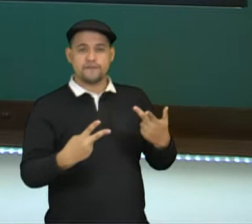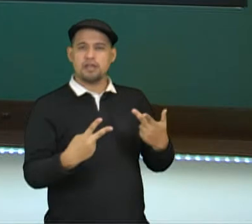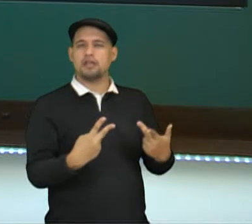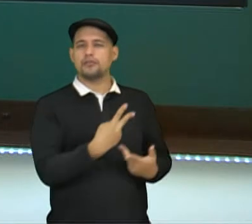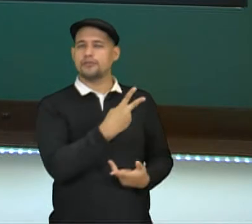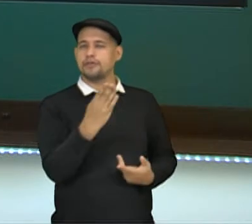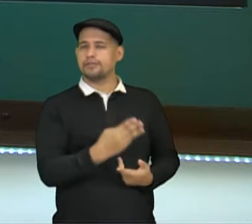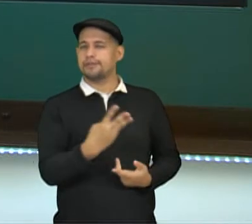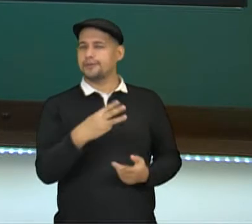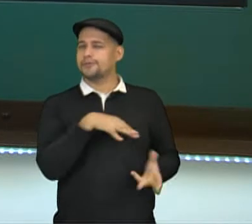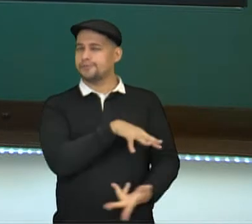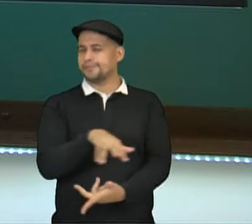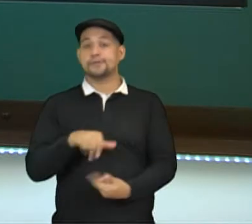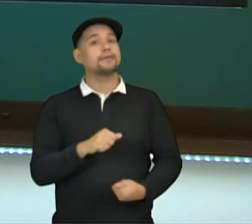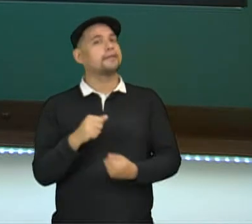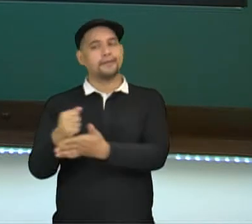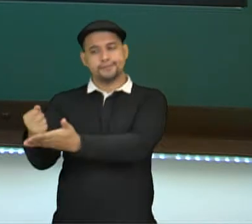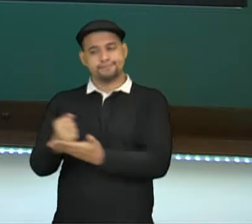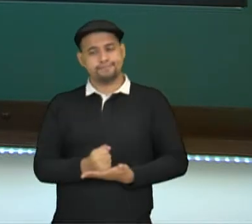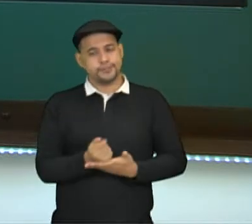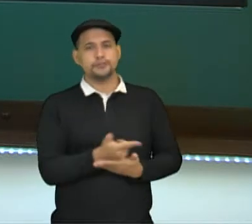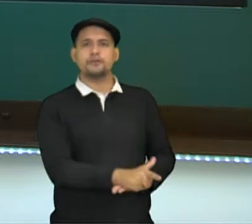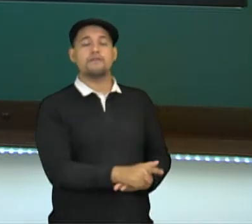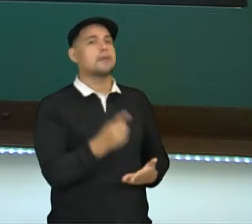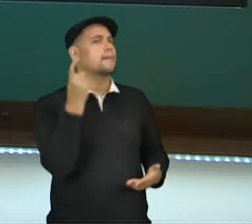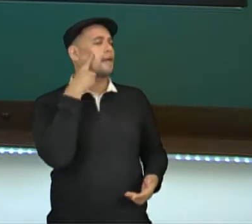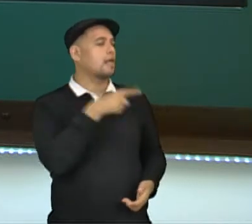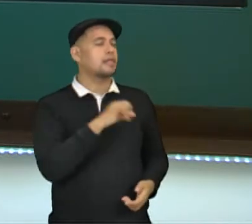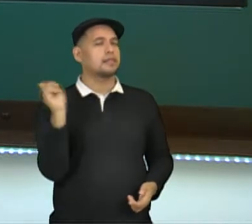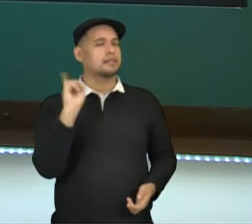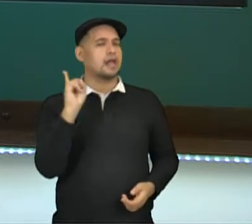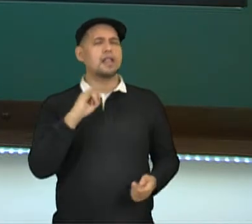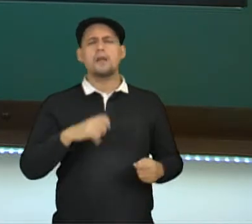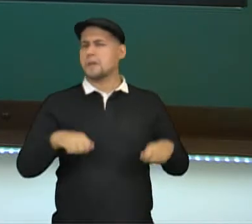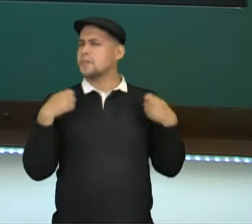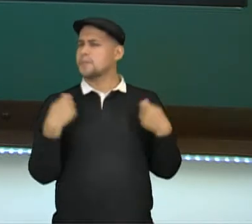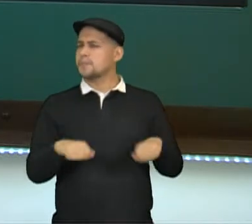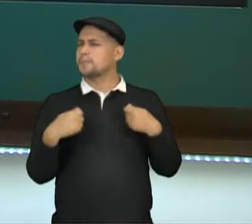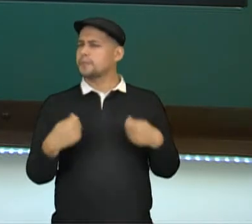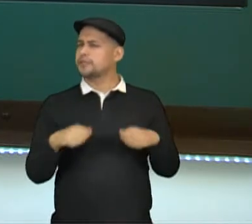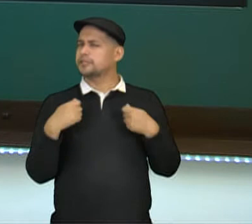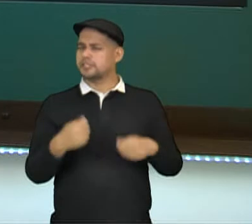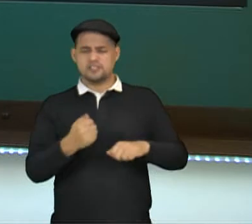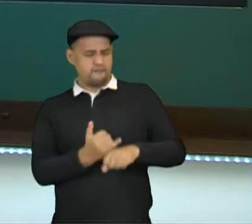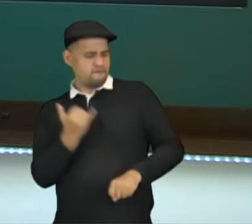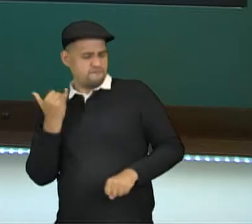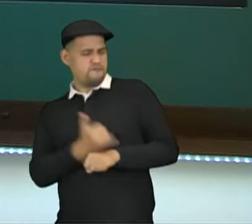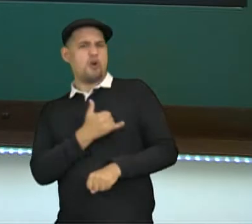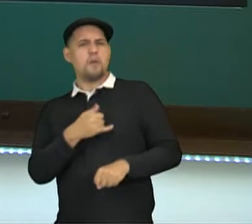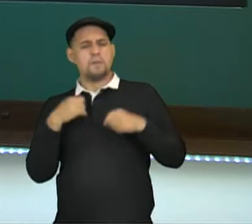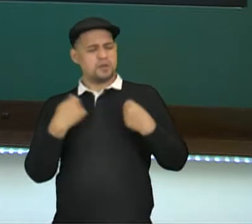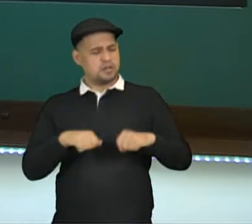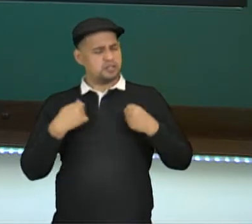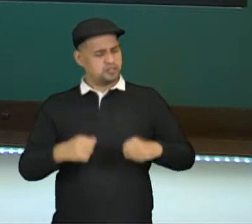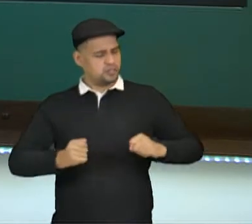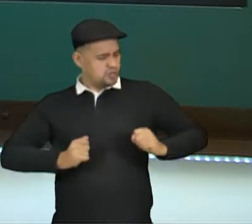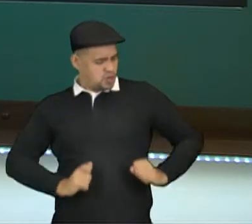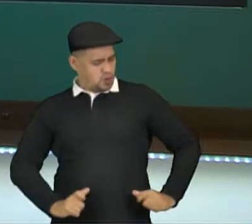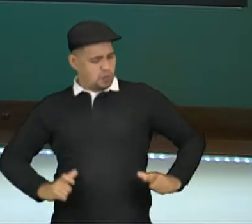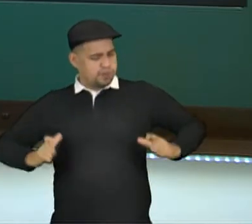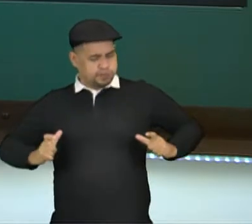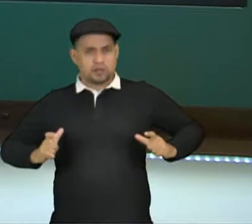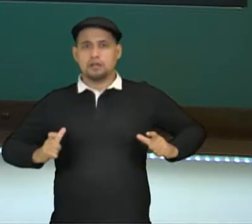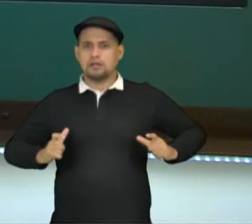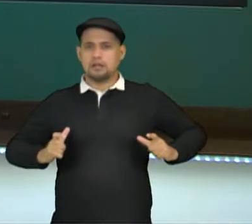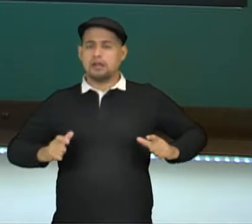mundo conhecido? Ele queria trazer de volta. Ele dizia que a Itália, ela tinha que ser novamente de ferro. Ela tinha que ser grande. E mais uma coisa, gente,